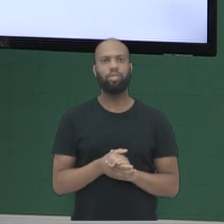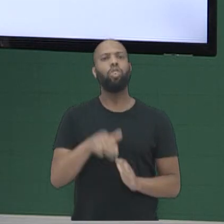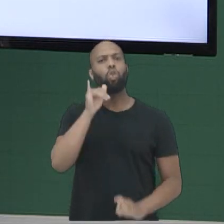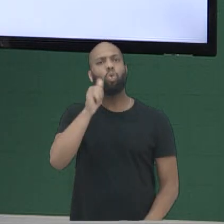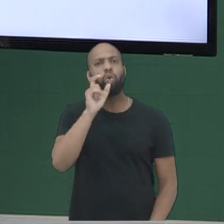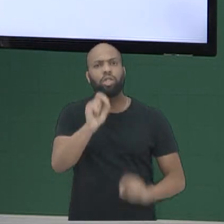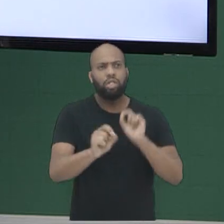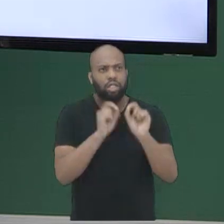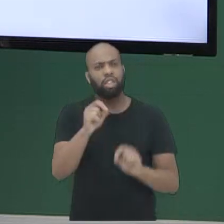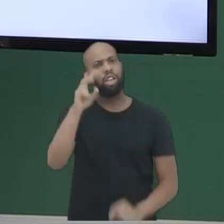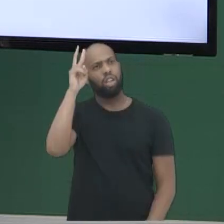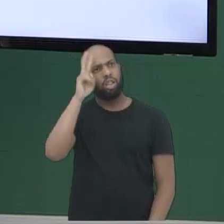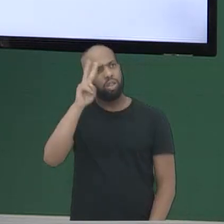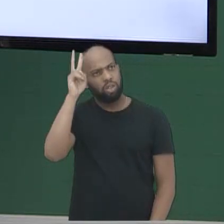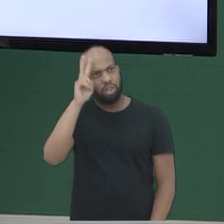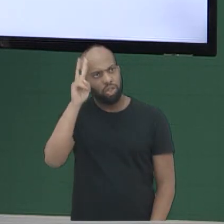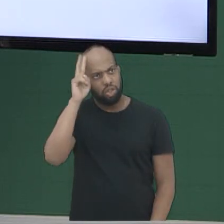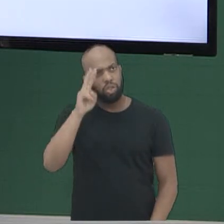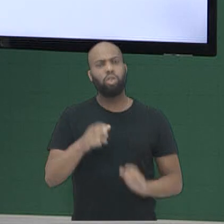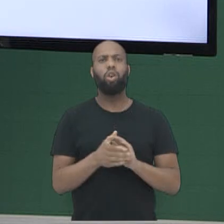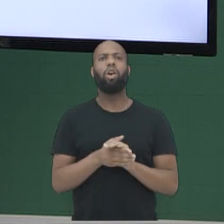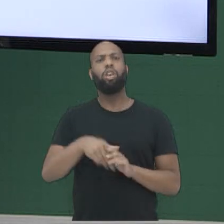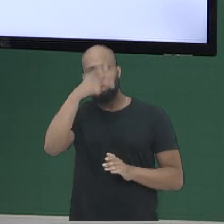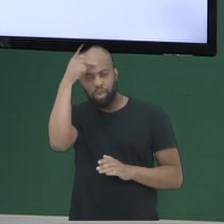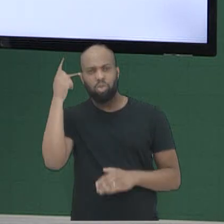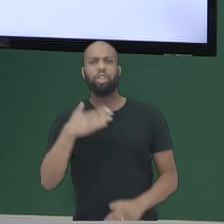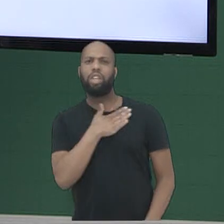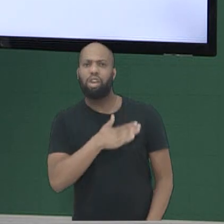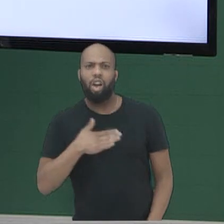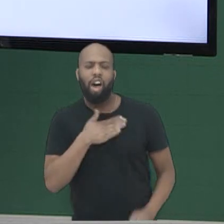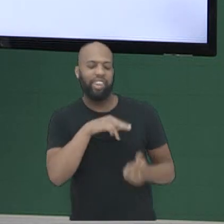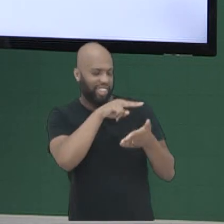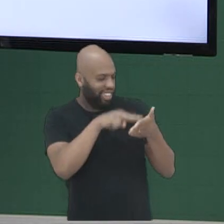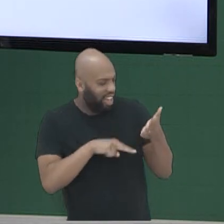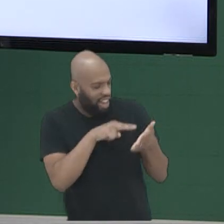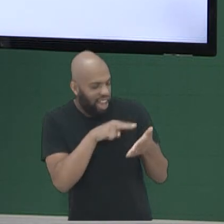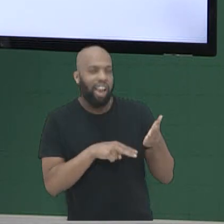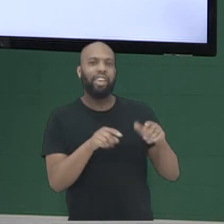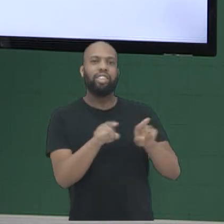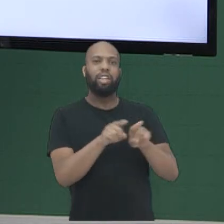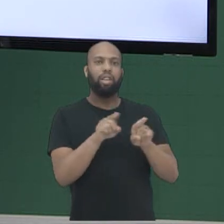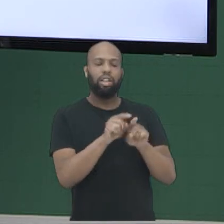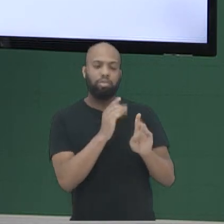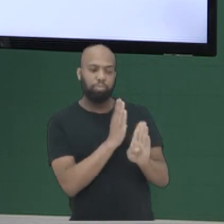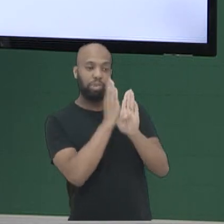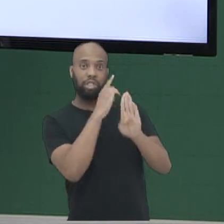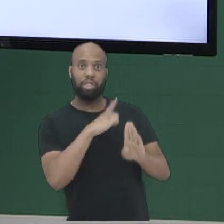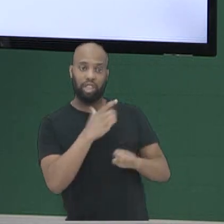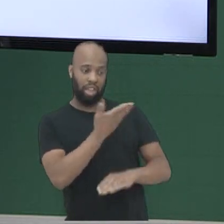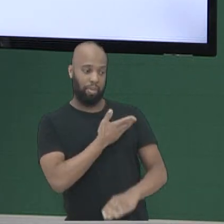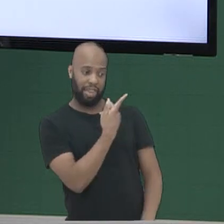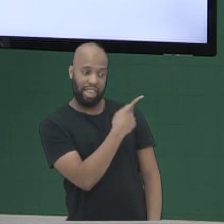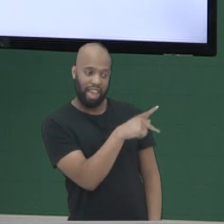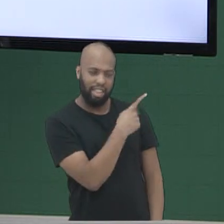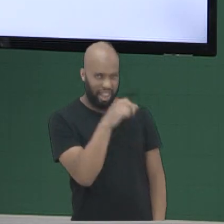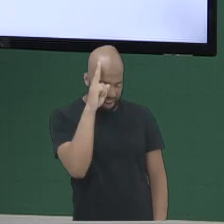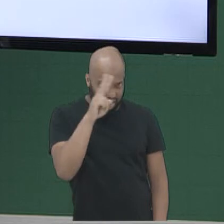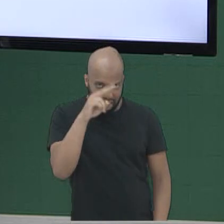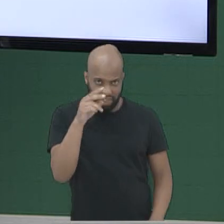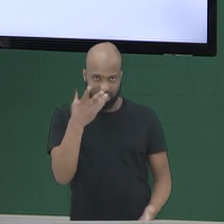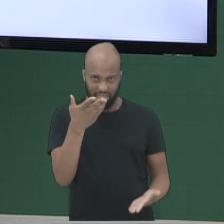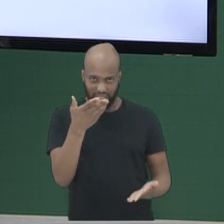senhora, relembrando a história dela na época escolar. E aí ela conta, né, com esse olhar dessa